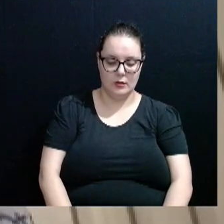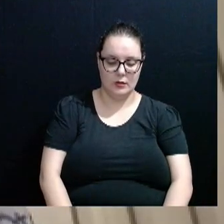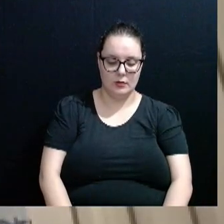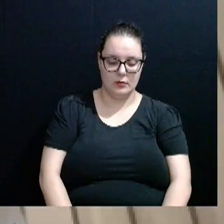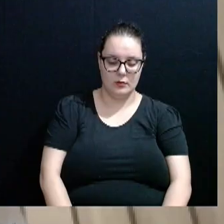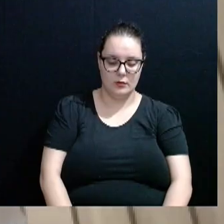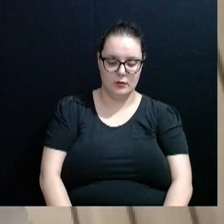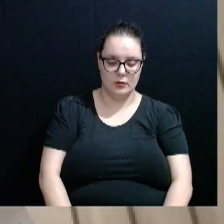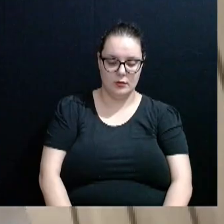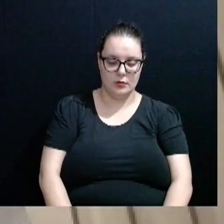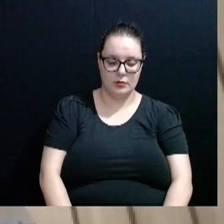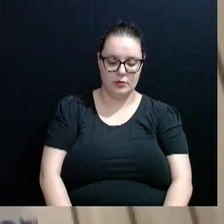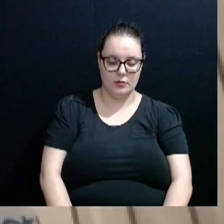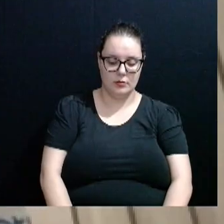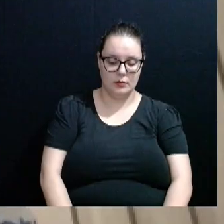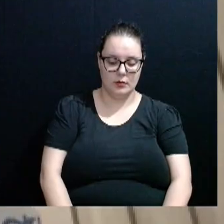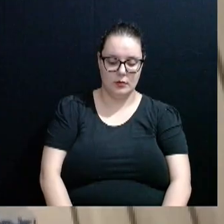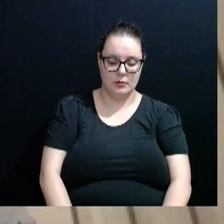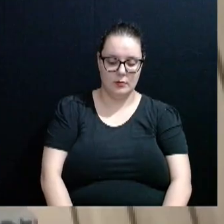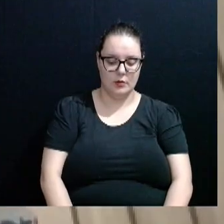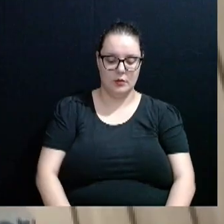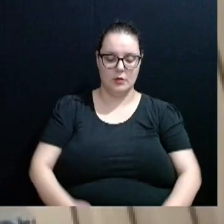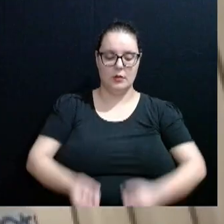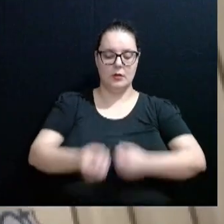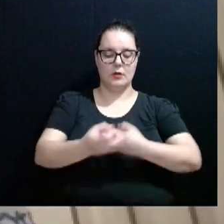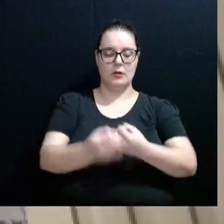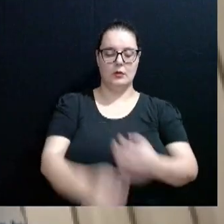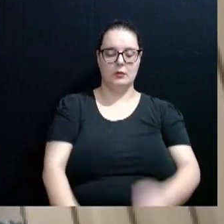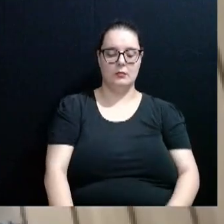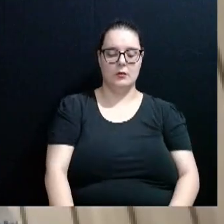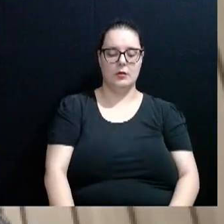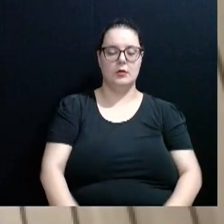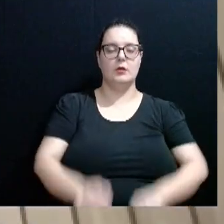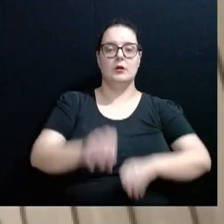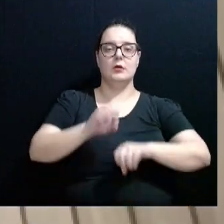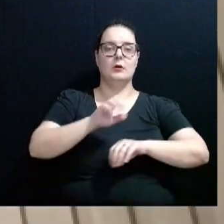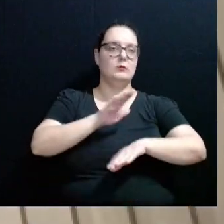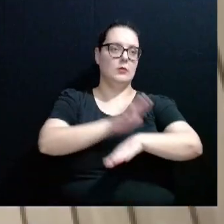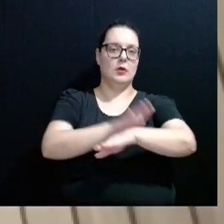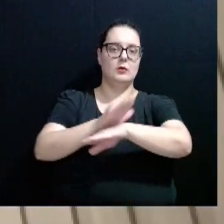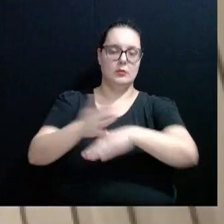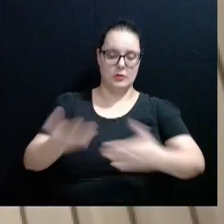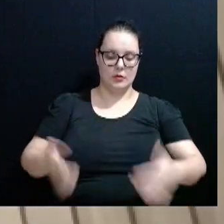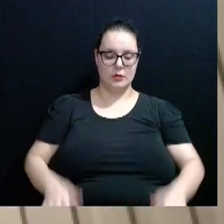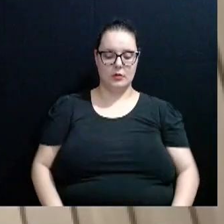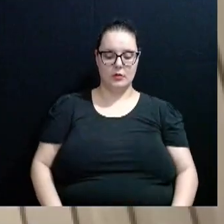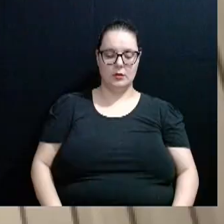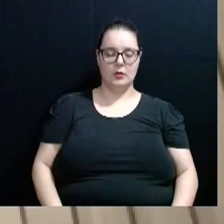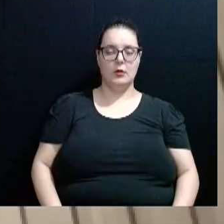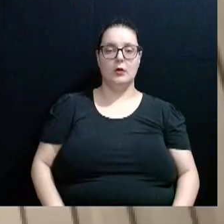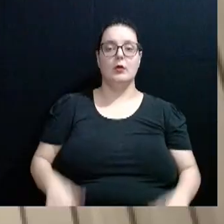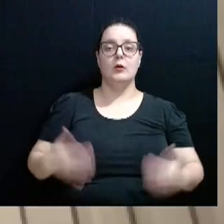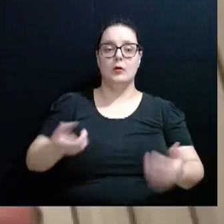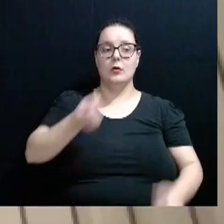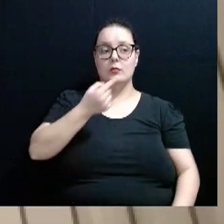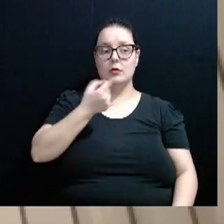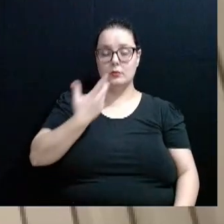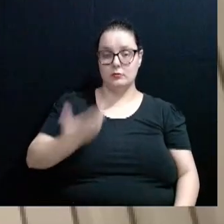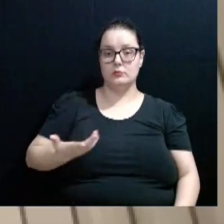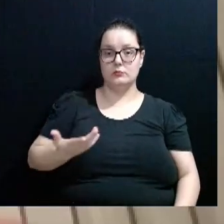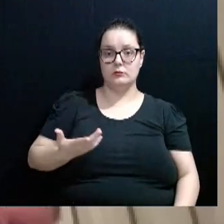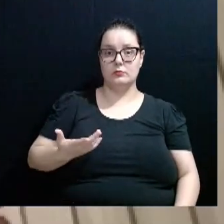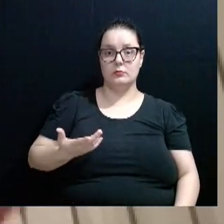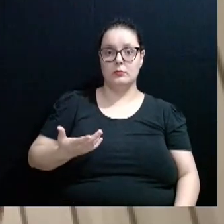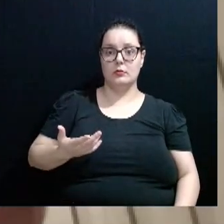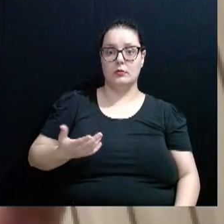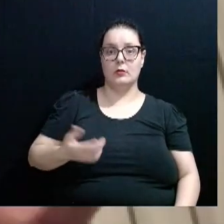essas informações já contribuem bastante, né? Para dizer ali qual foi o medicamento, qual foi a substância que o paciente